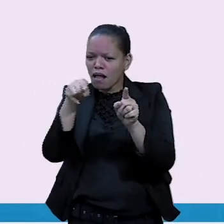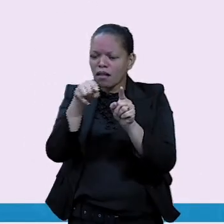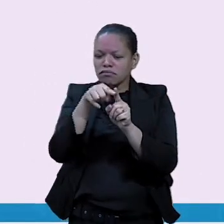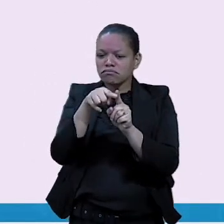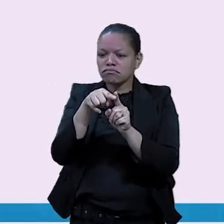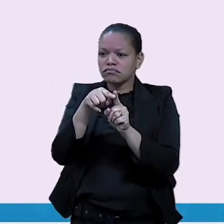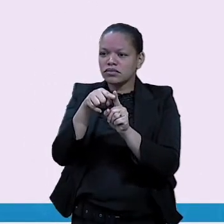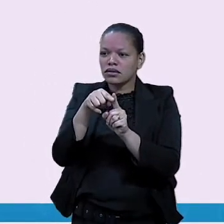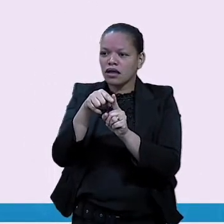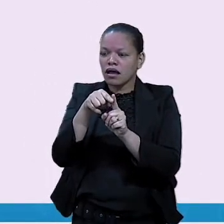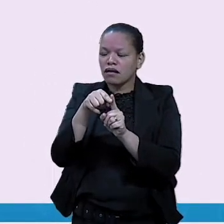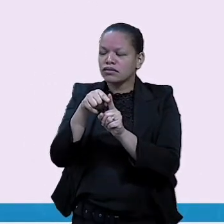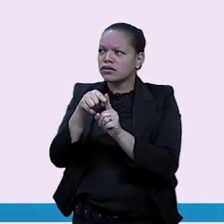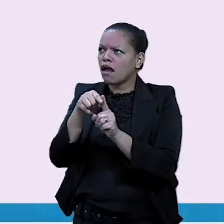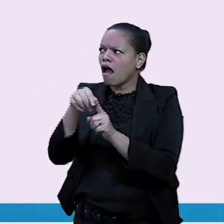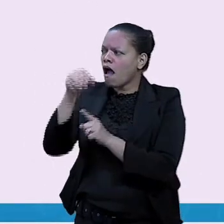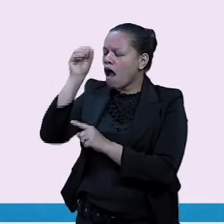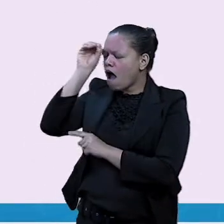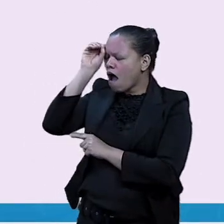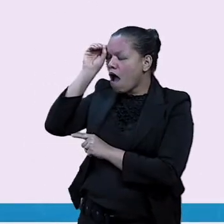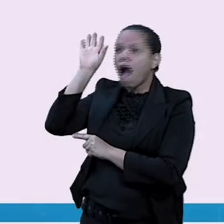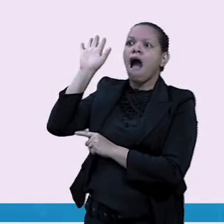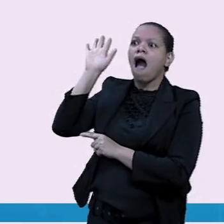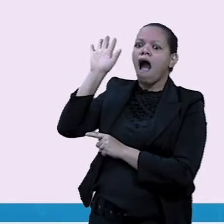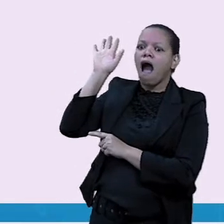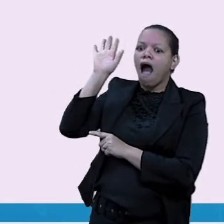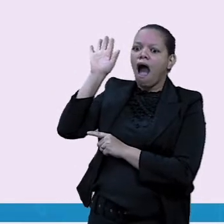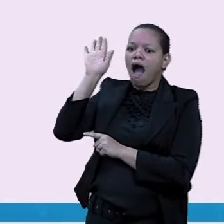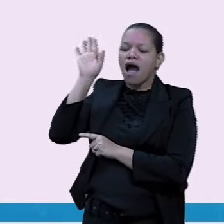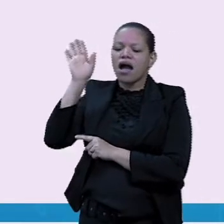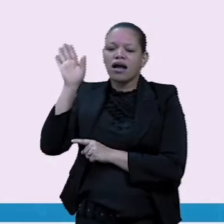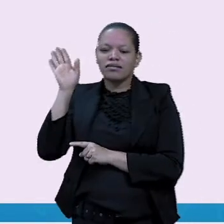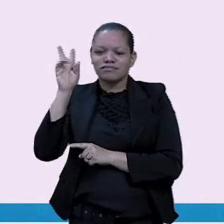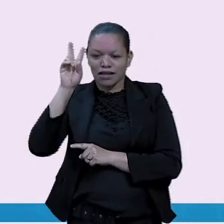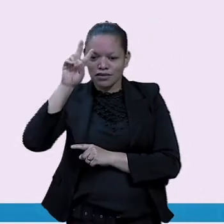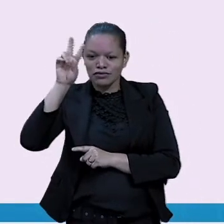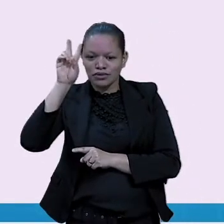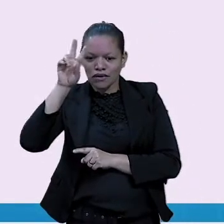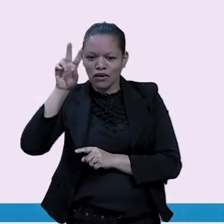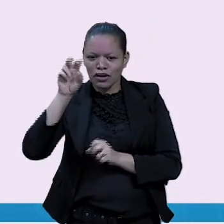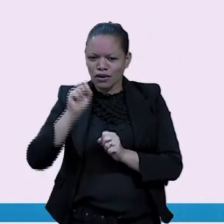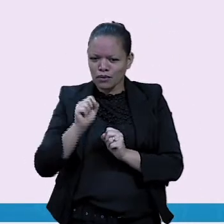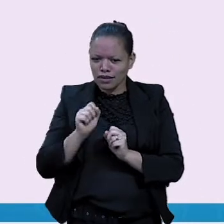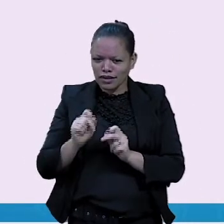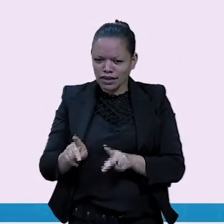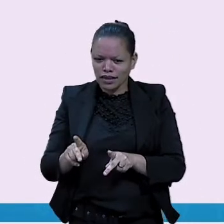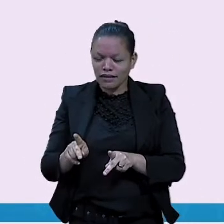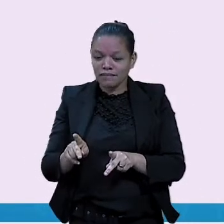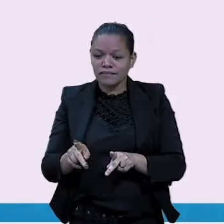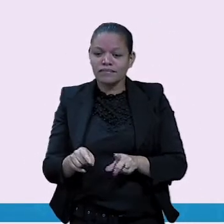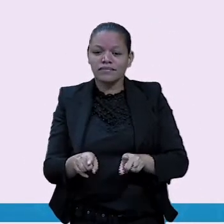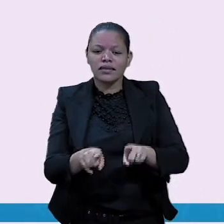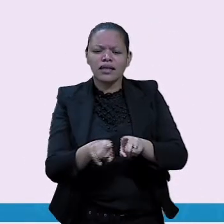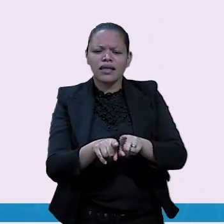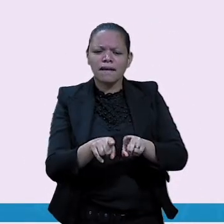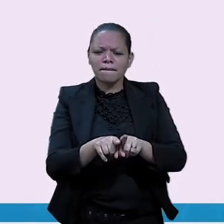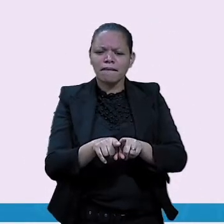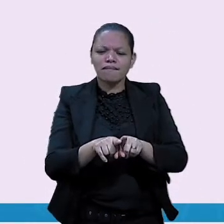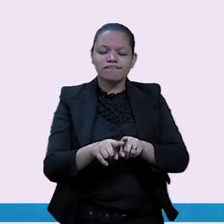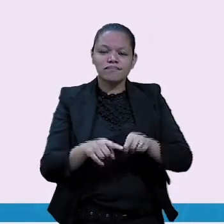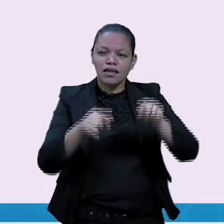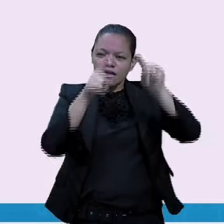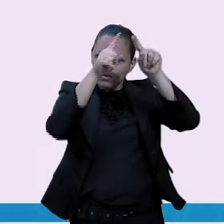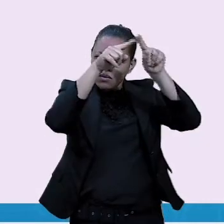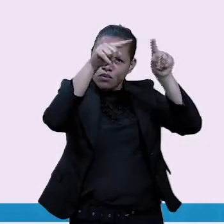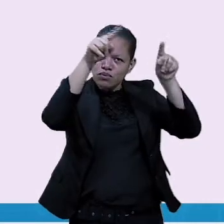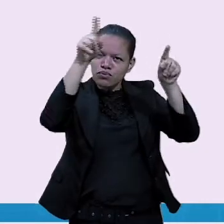personagem tem uma ideia dentro da história. Tem o balão também, gente, ó, preste